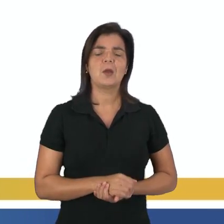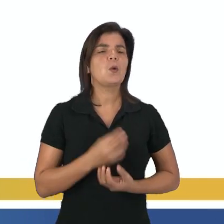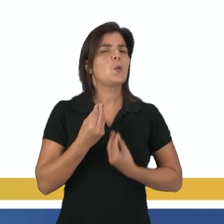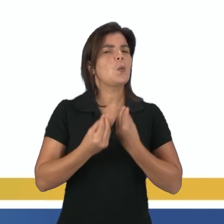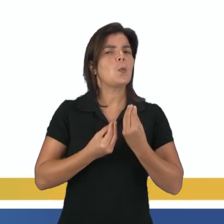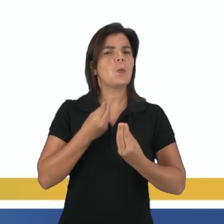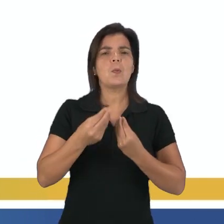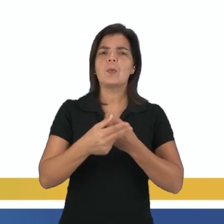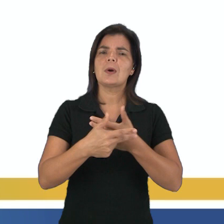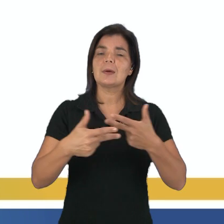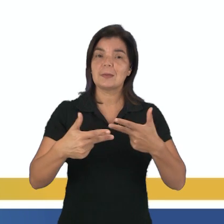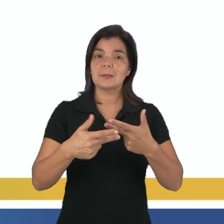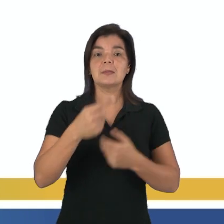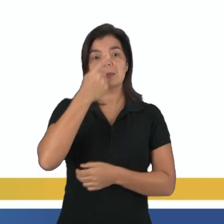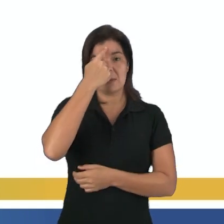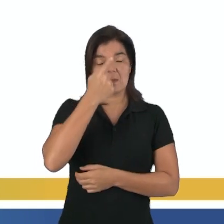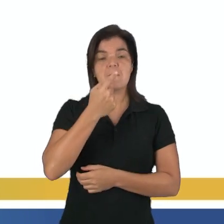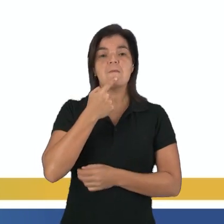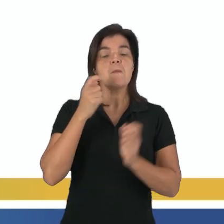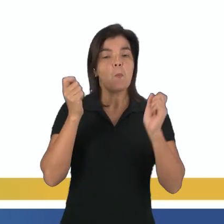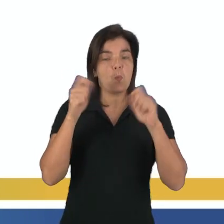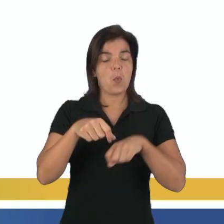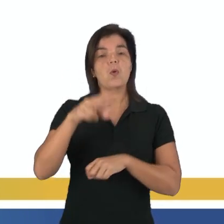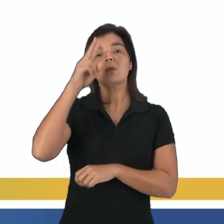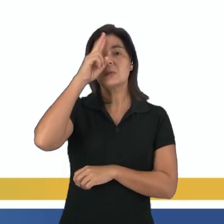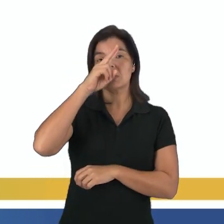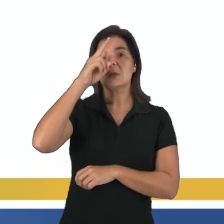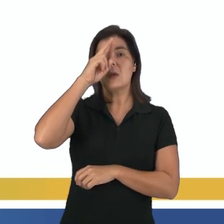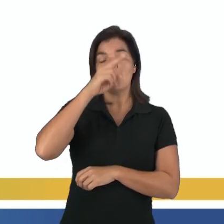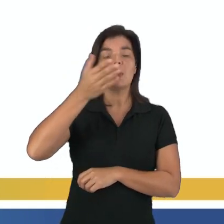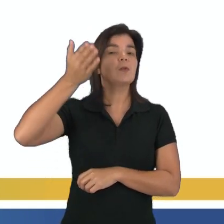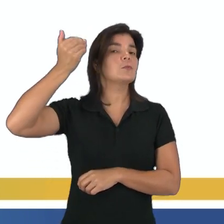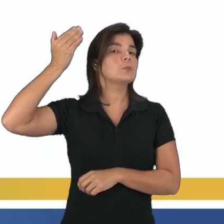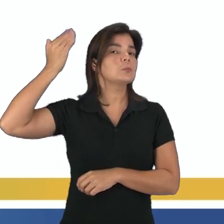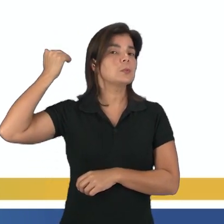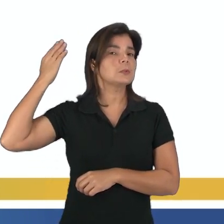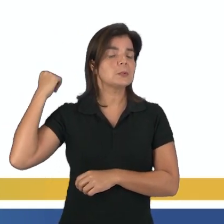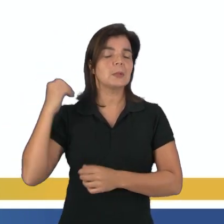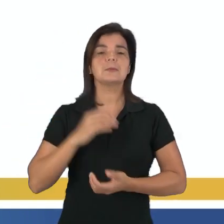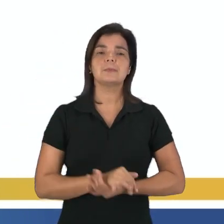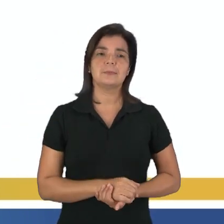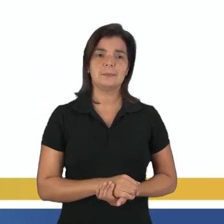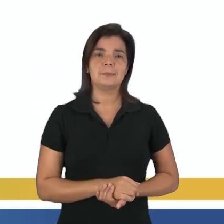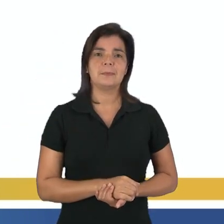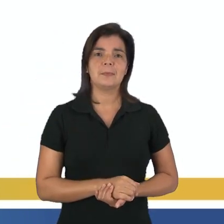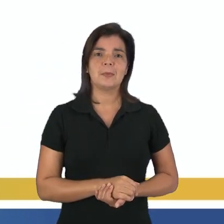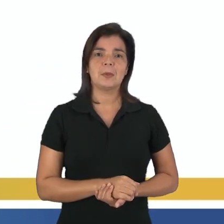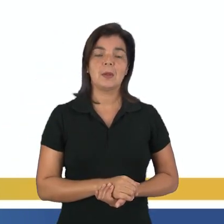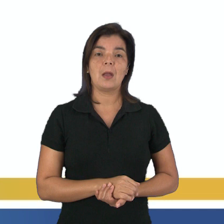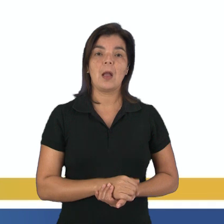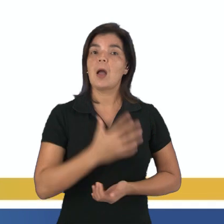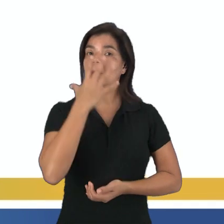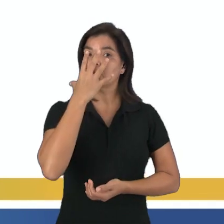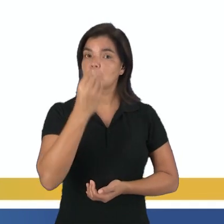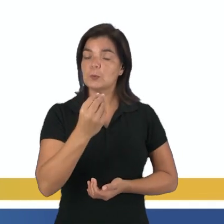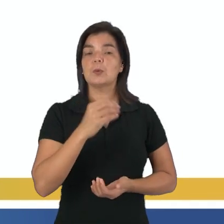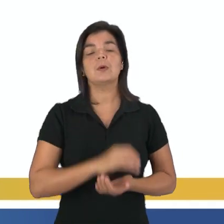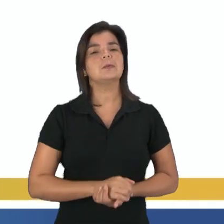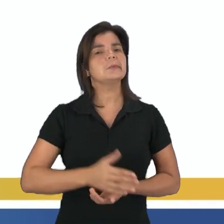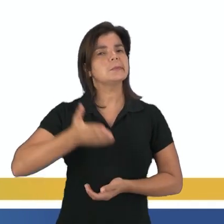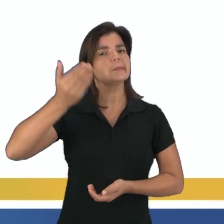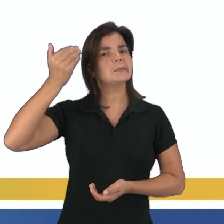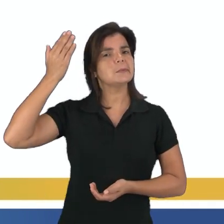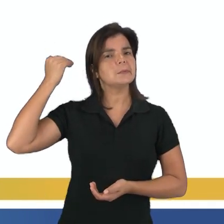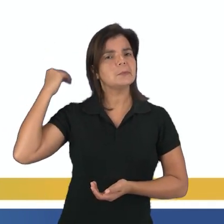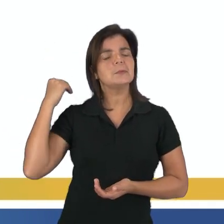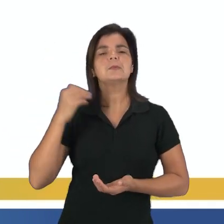Como os objetos e imagens podem trazer lembranças de um tempo passado? As fotografias